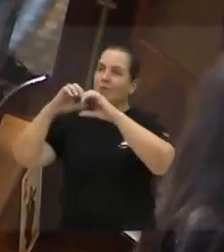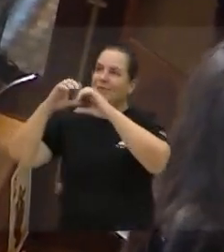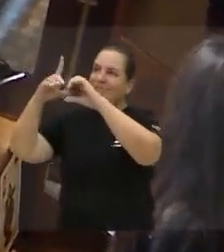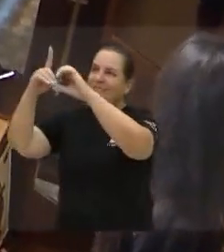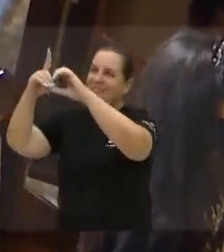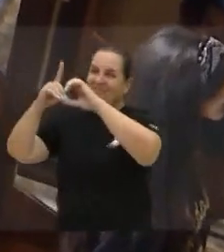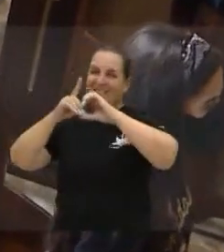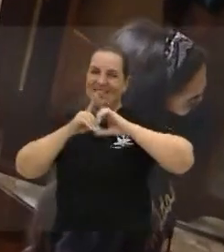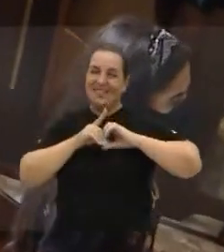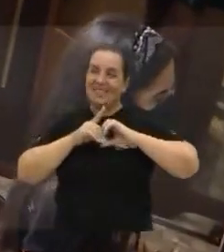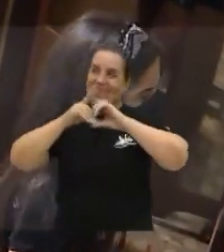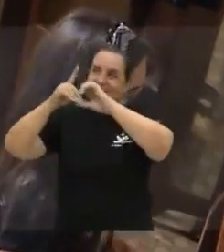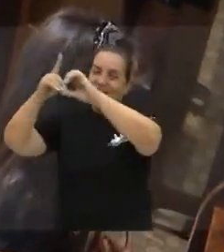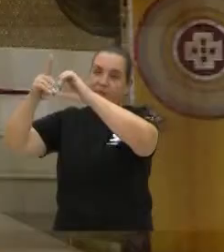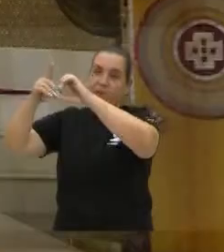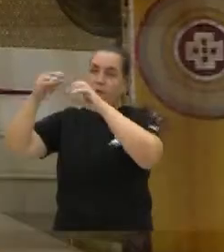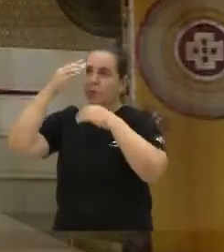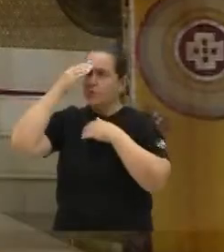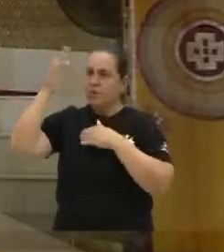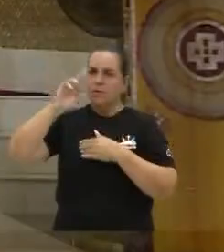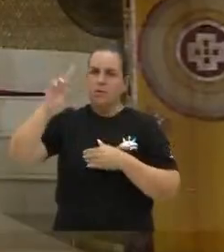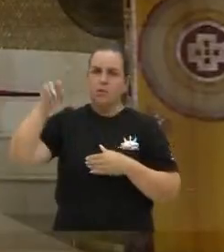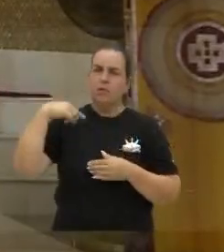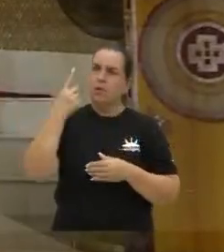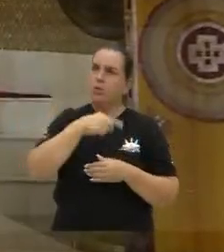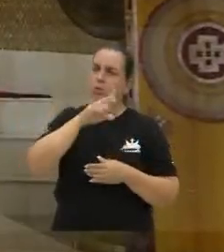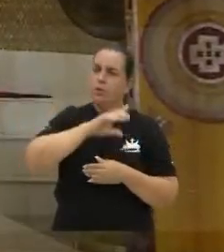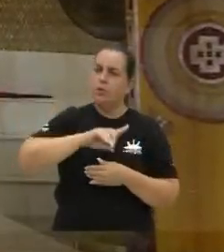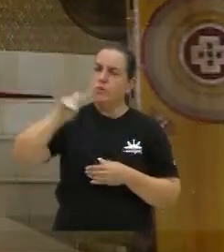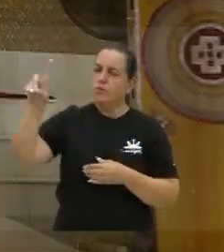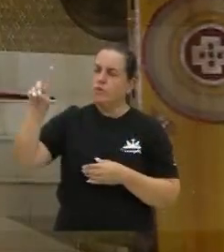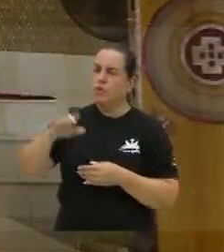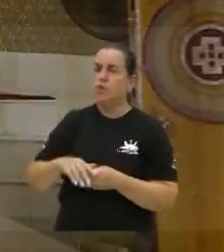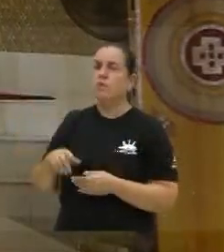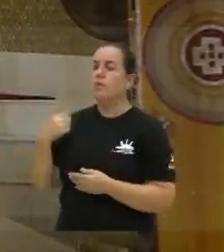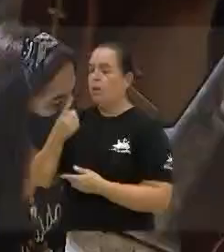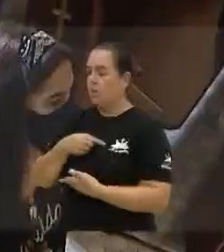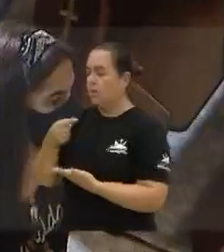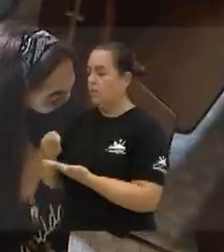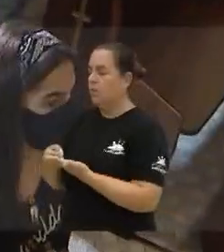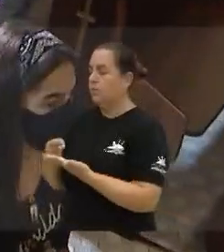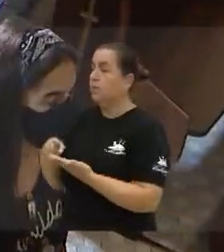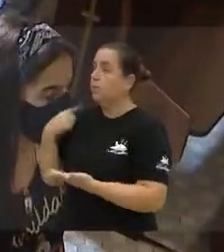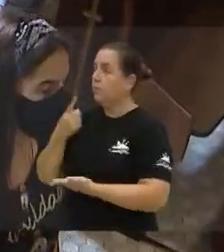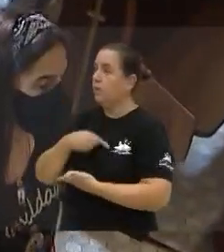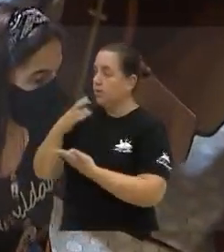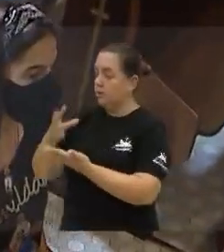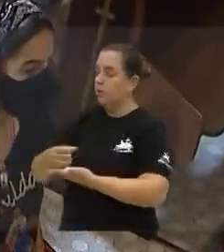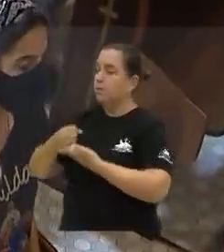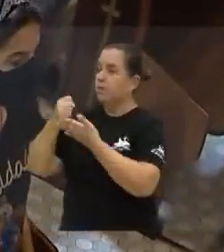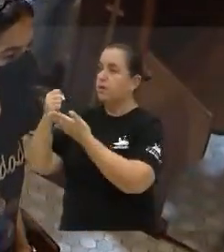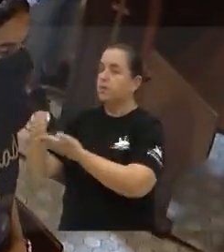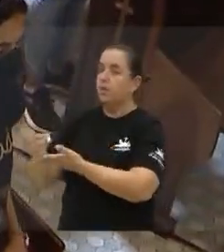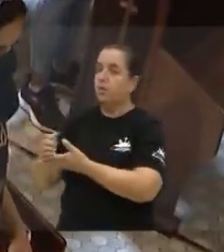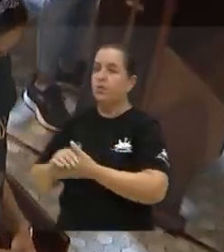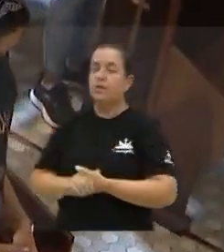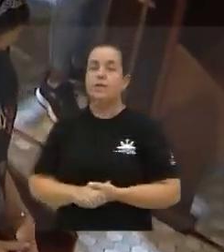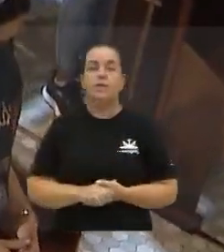nosso coração está em Deus. Demos graças ao Senhor nosso Deus. É nosso dever e